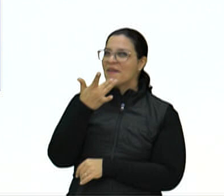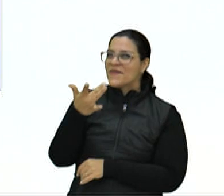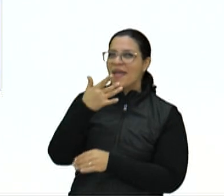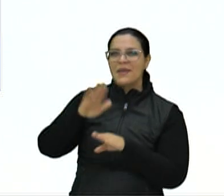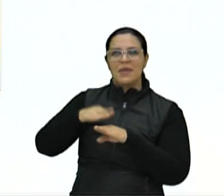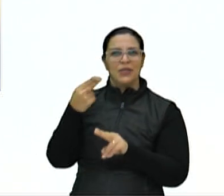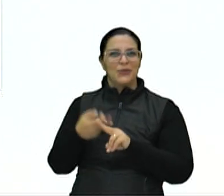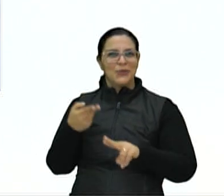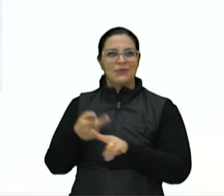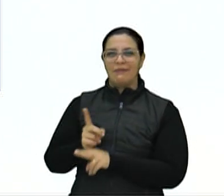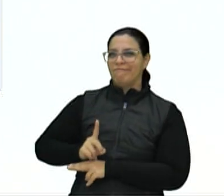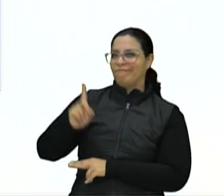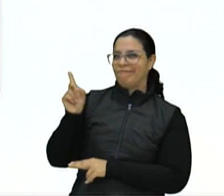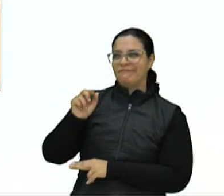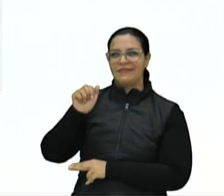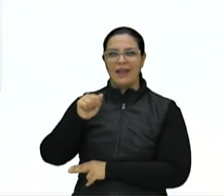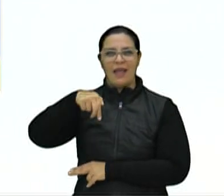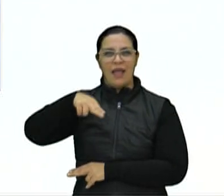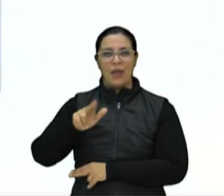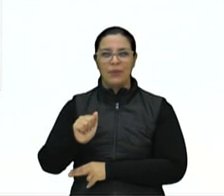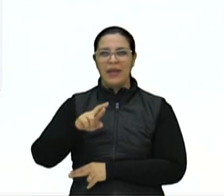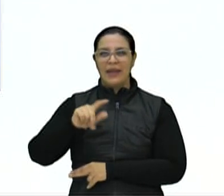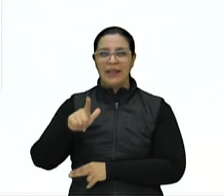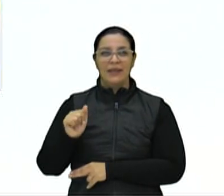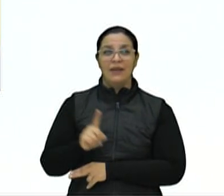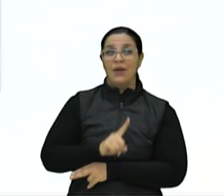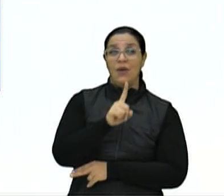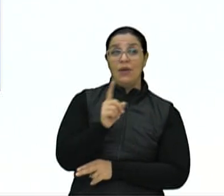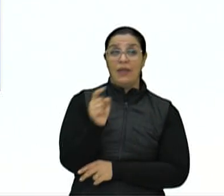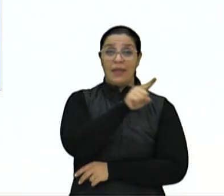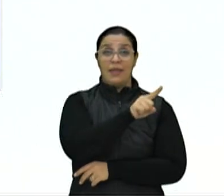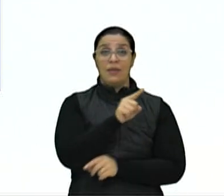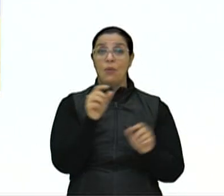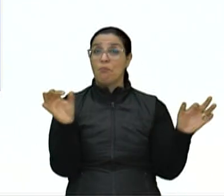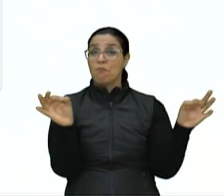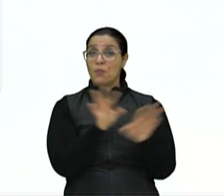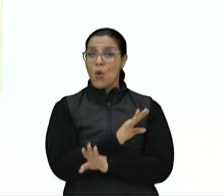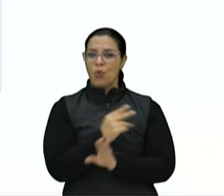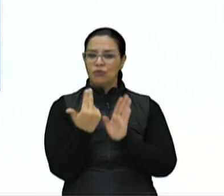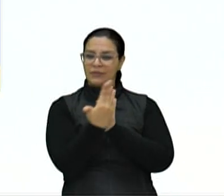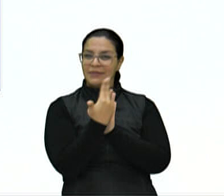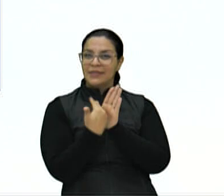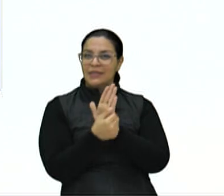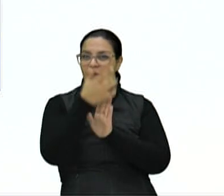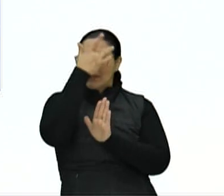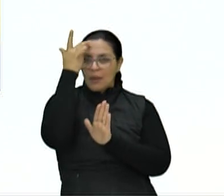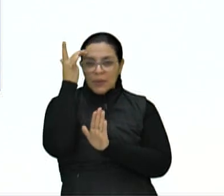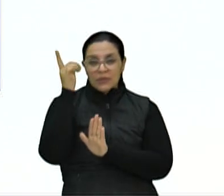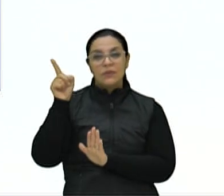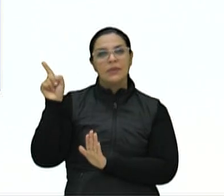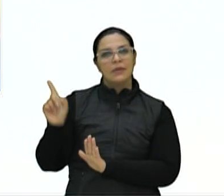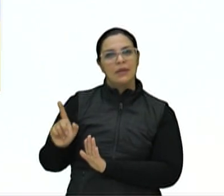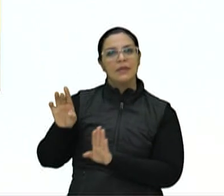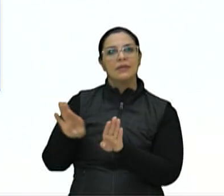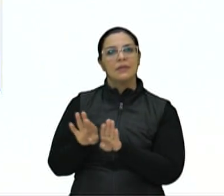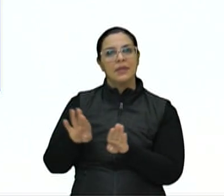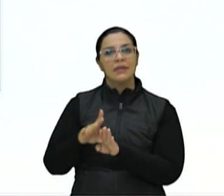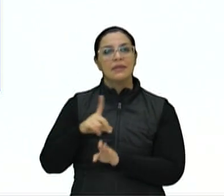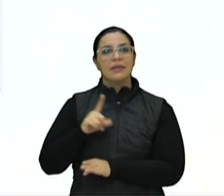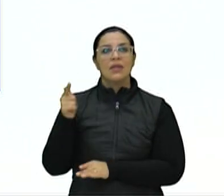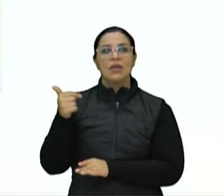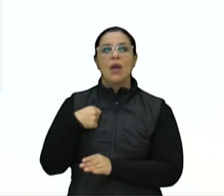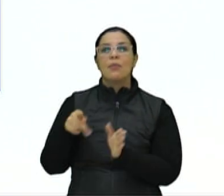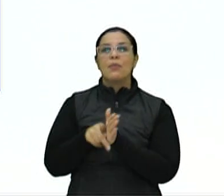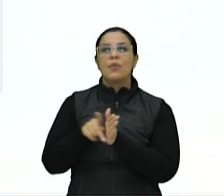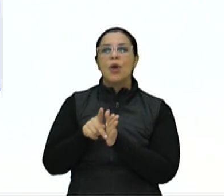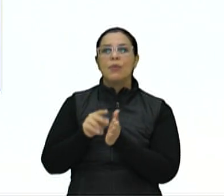imagem eu coloquei do lado esquerdo a aquarela pronta, para vocês verem como fica a imagem, e do lado direito um